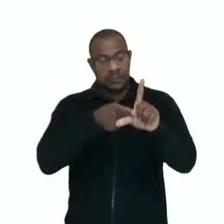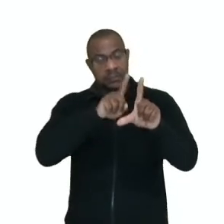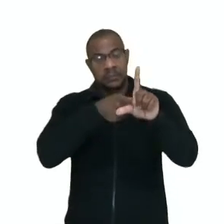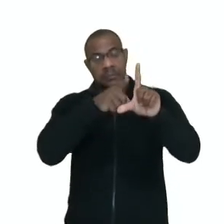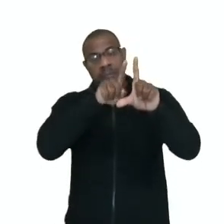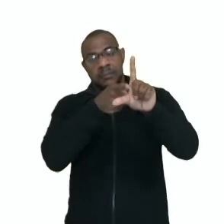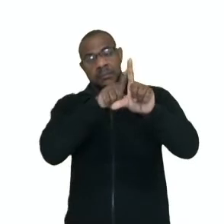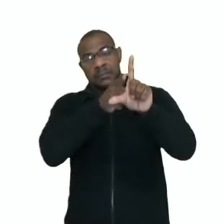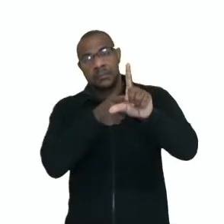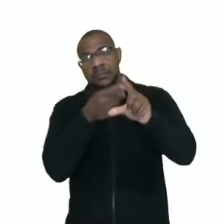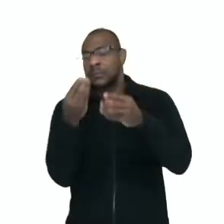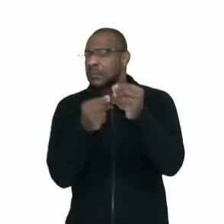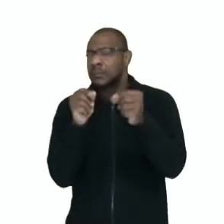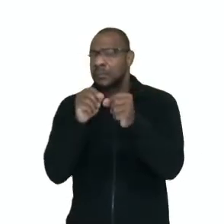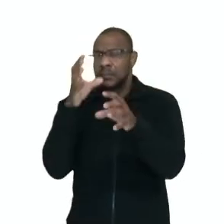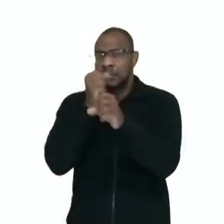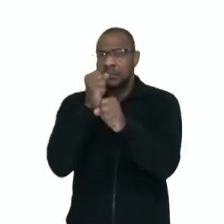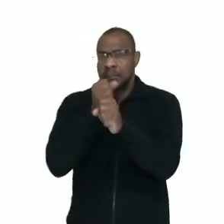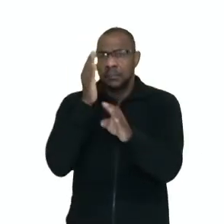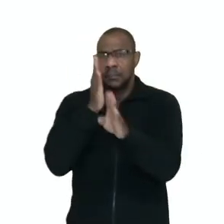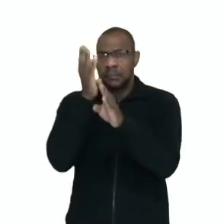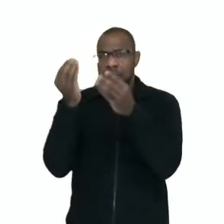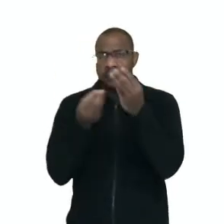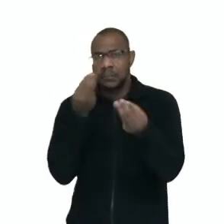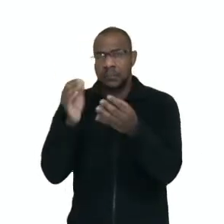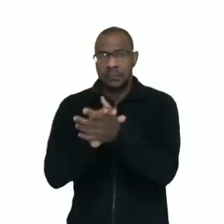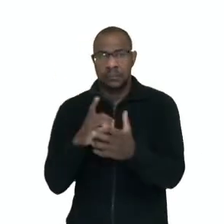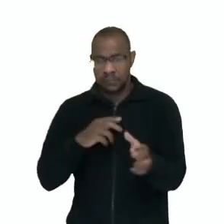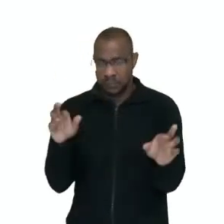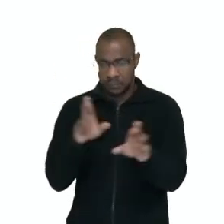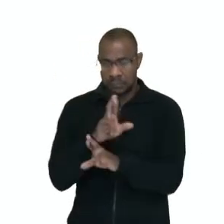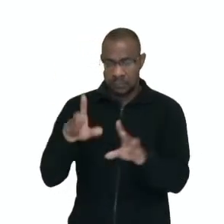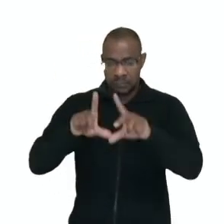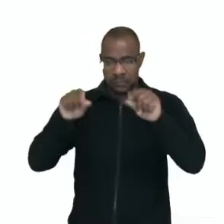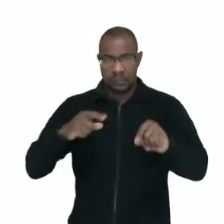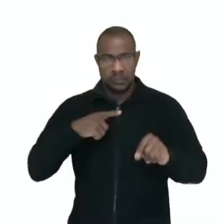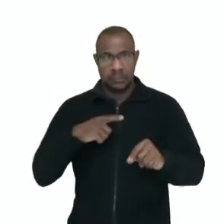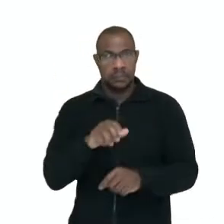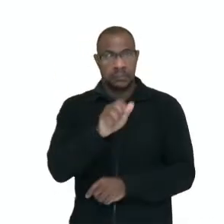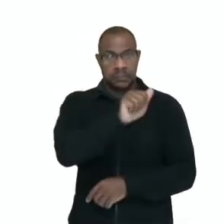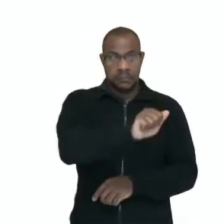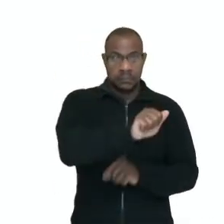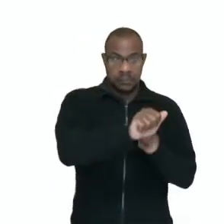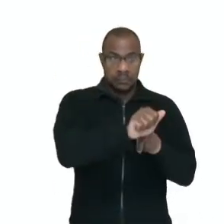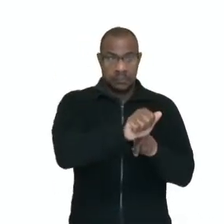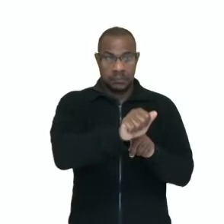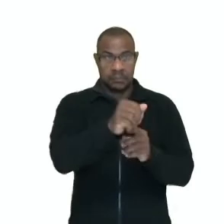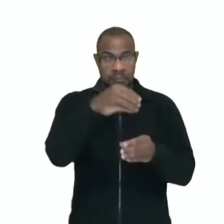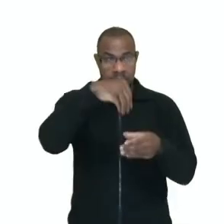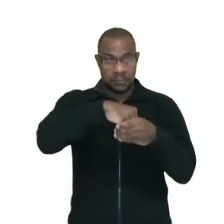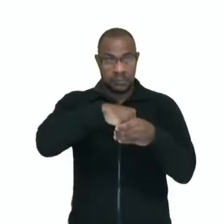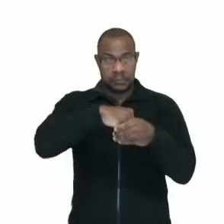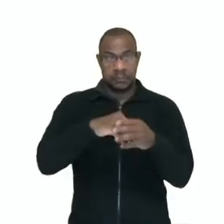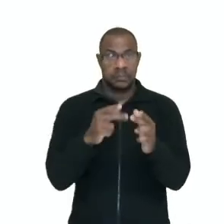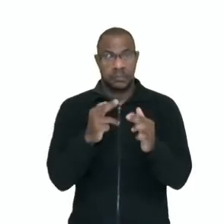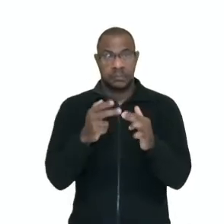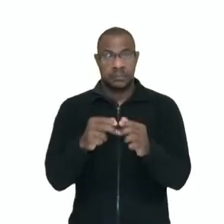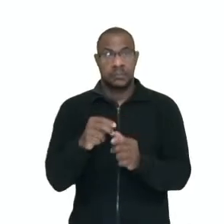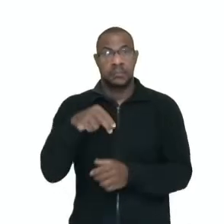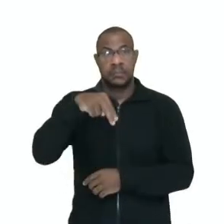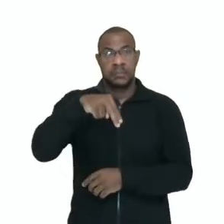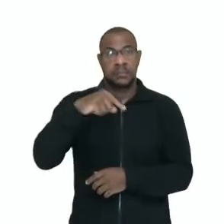para determinar ele, gente? Eu tenho essa relação aqui, ó. O ângulo interno é igual a